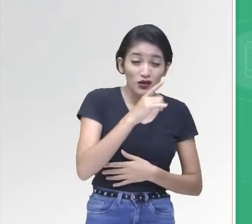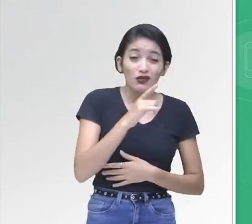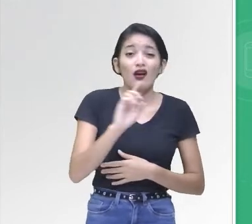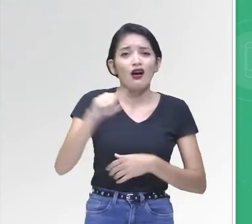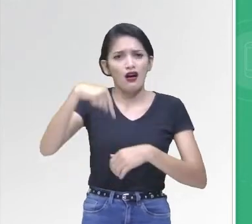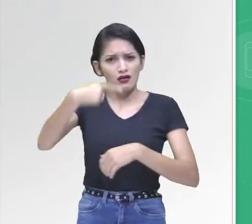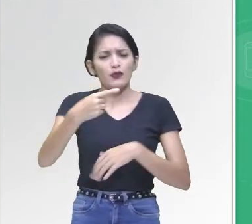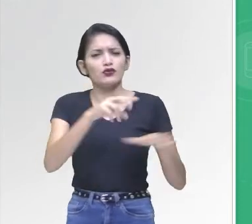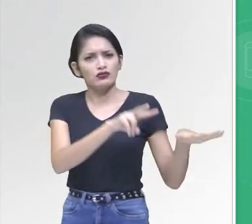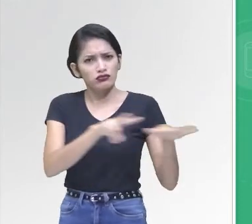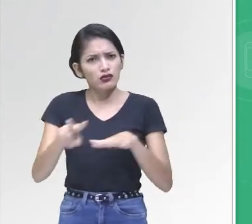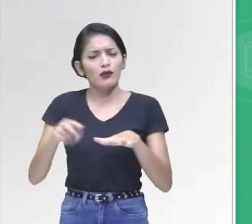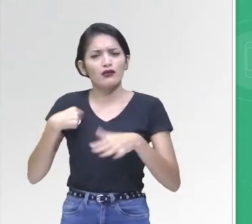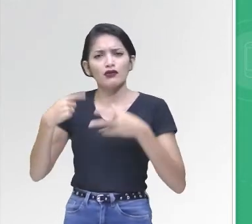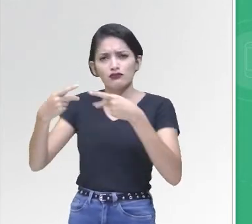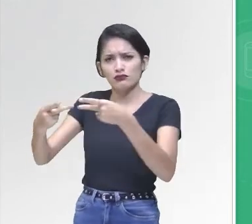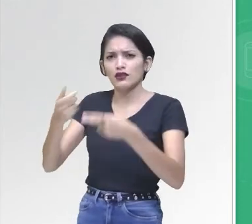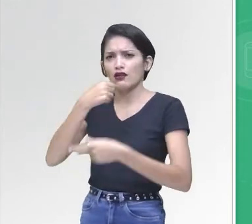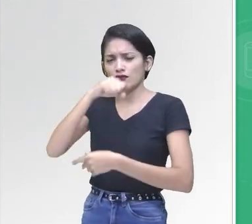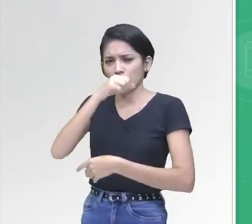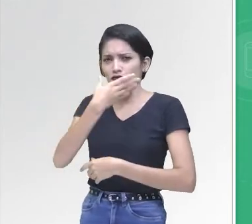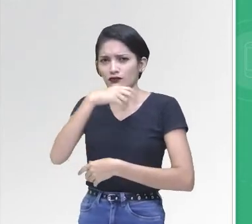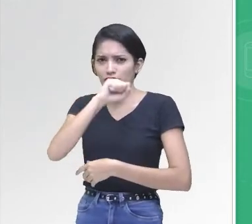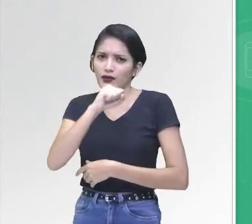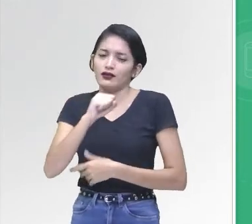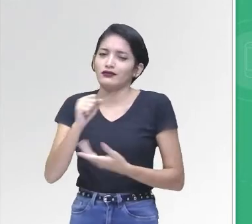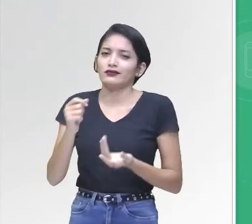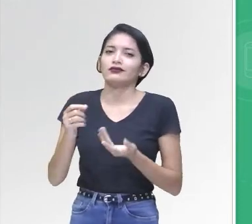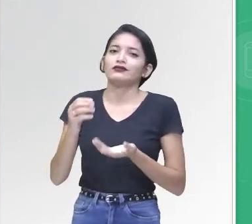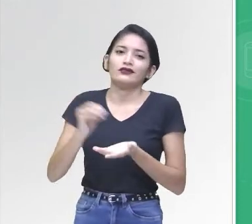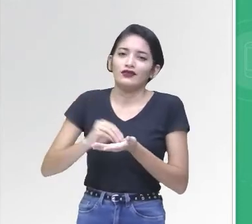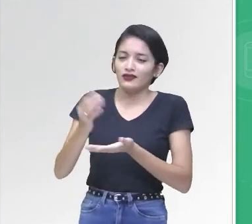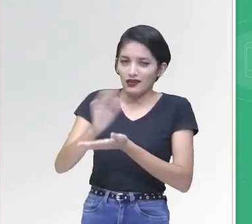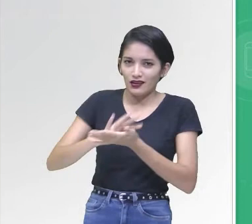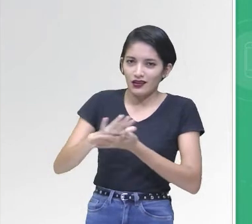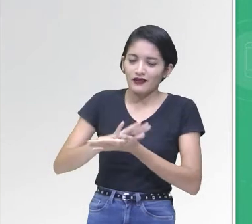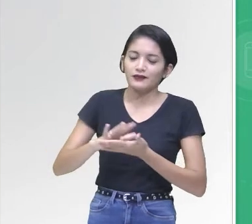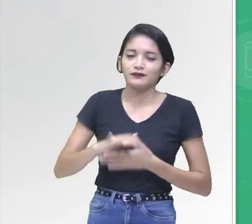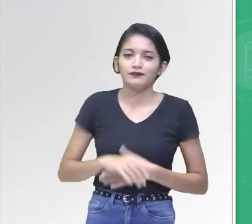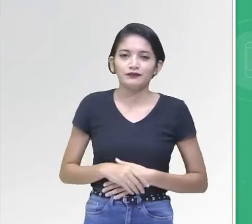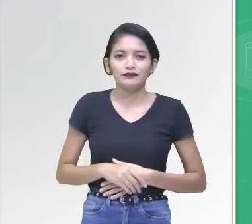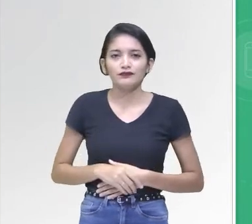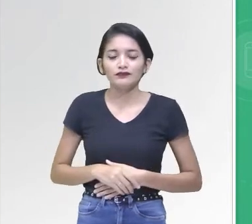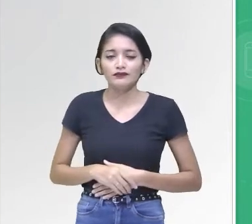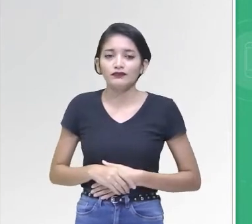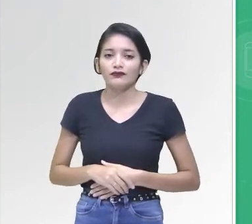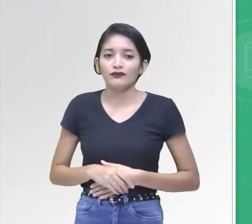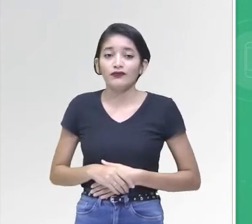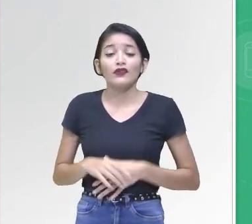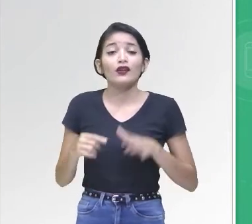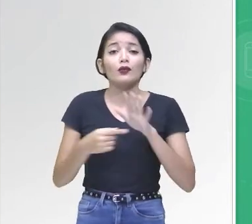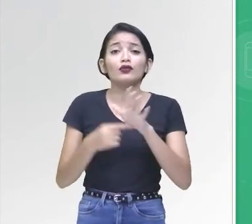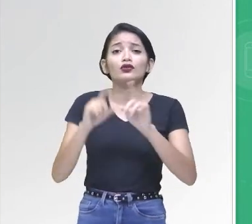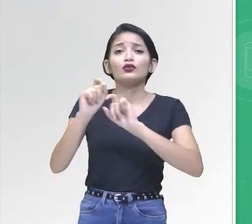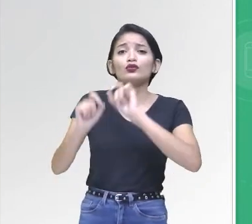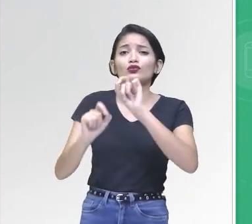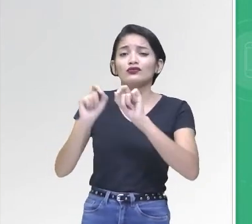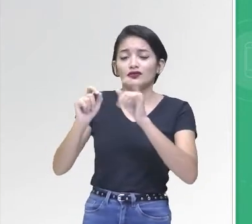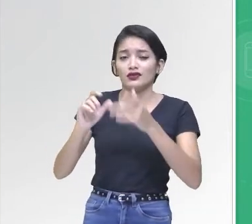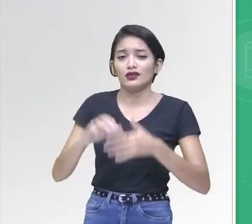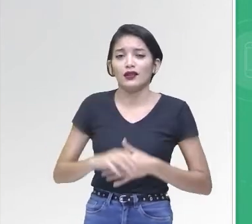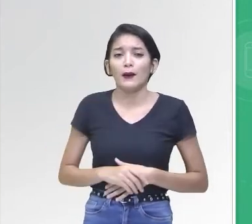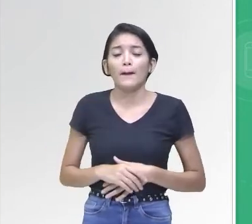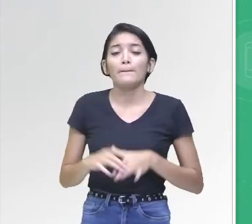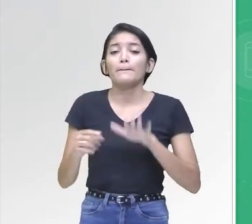semana, visito a mis padres sem falta. Então, o verbo aqui, né, o presente, ele está indicando o quê, pessoal? Ele